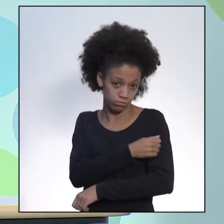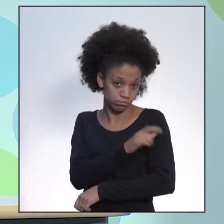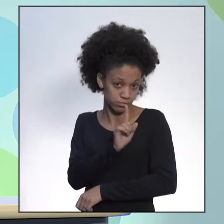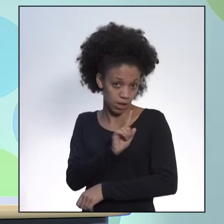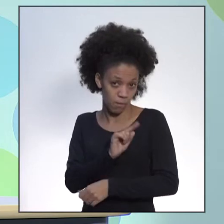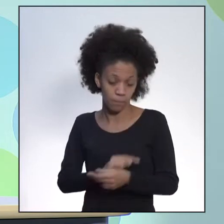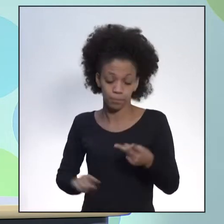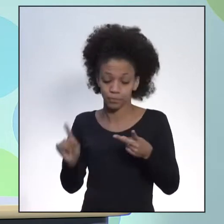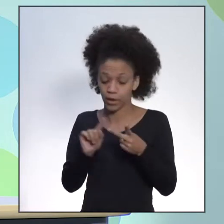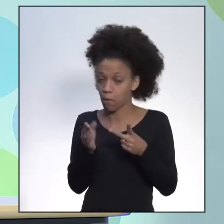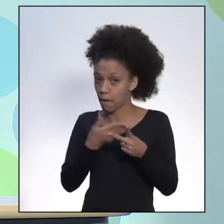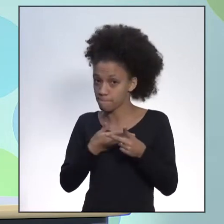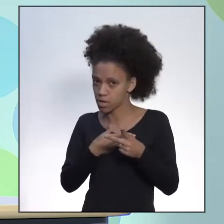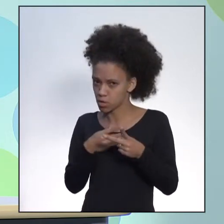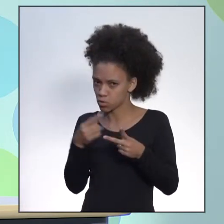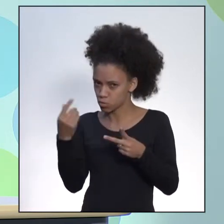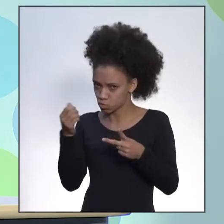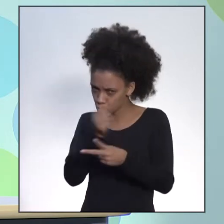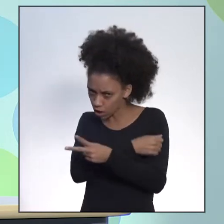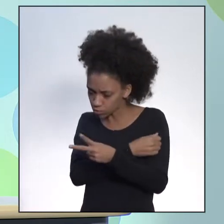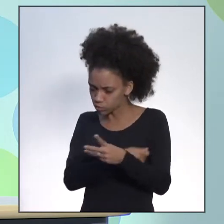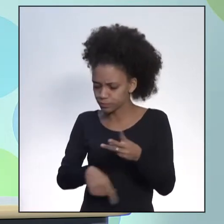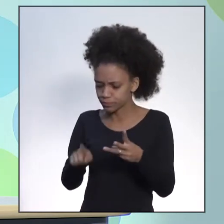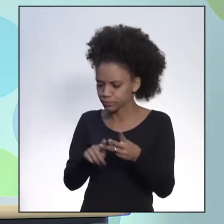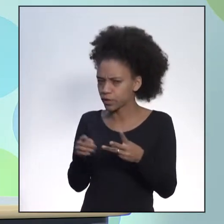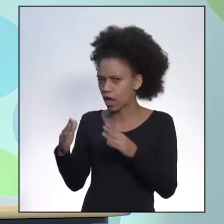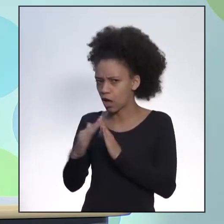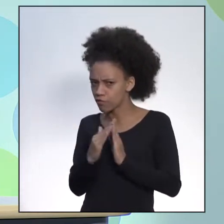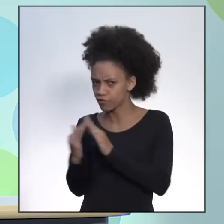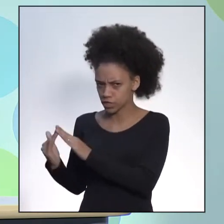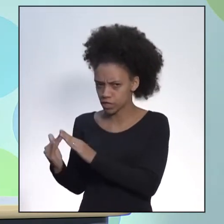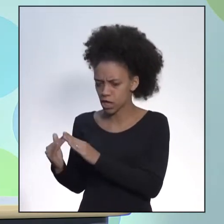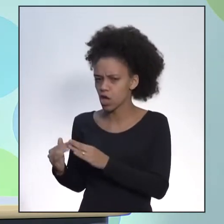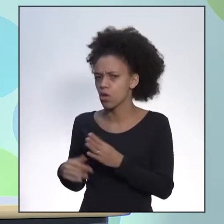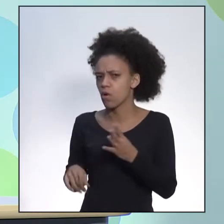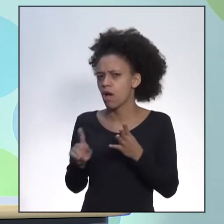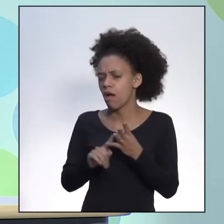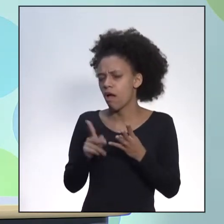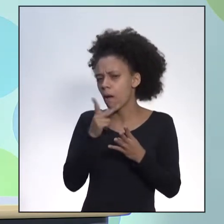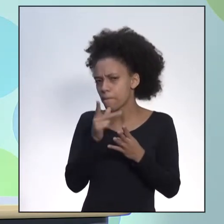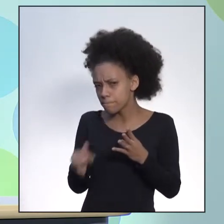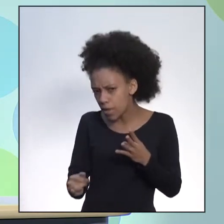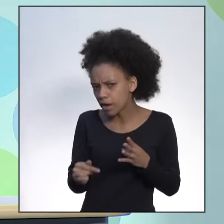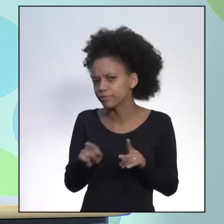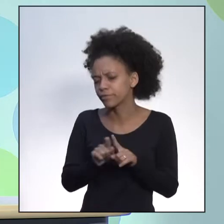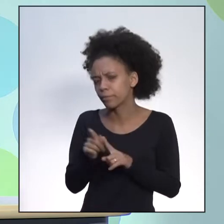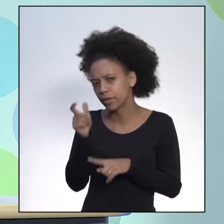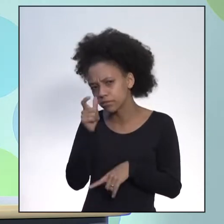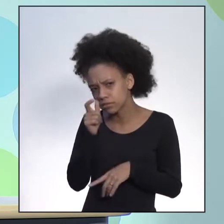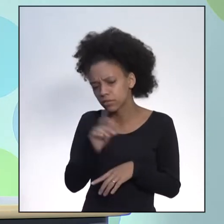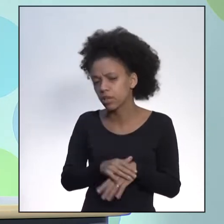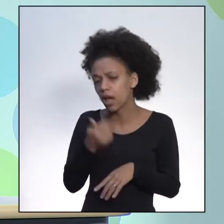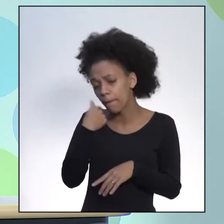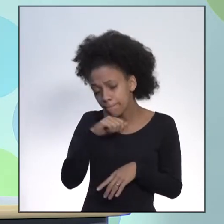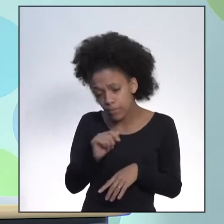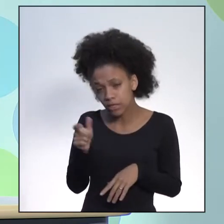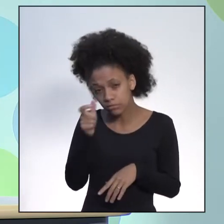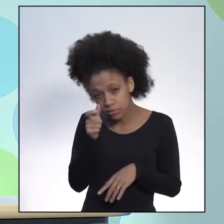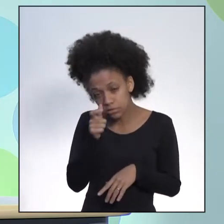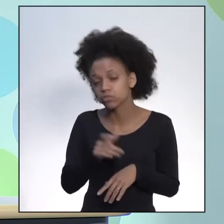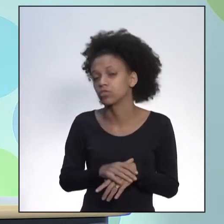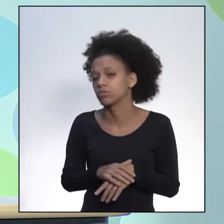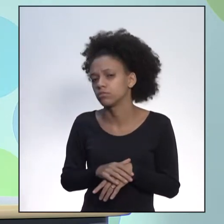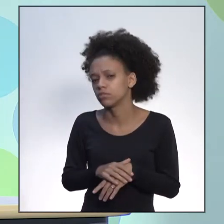o colega do aluno, é o outro, é o vizinho, é o pai que também está assistindo, a mãe que está